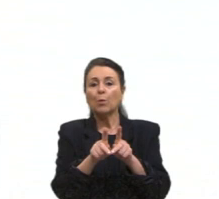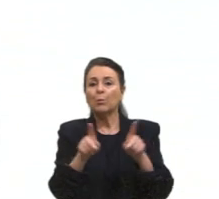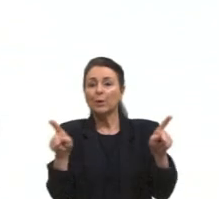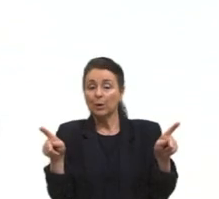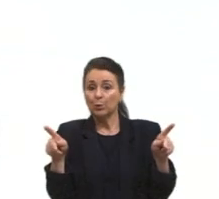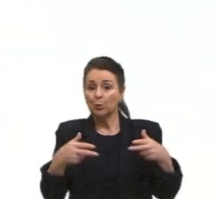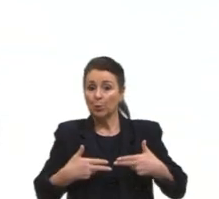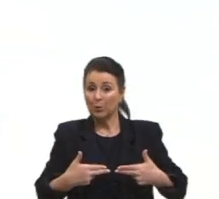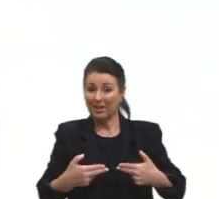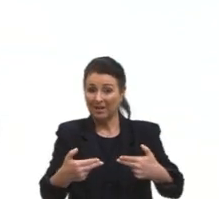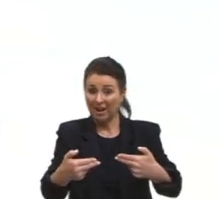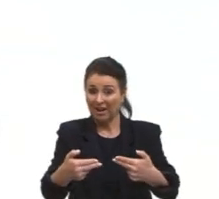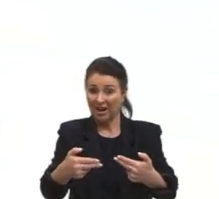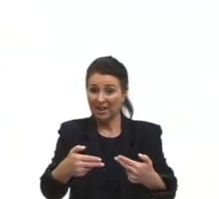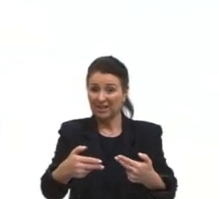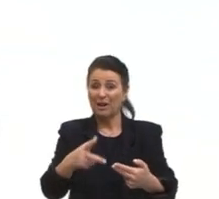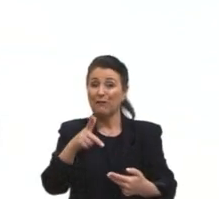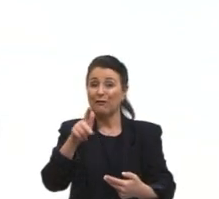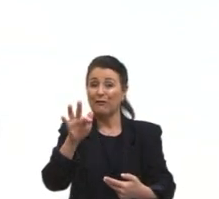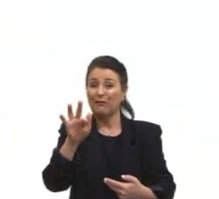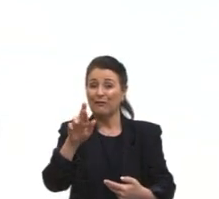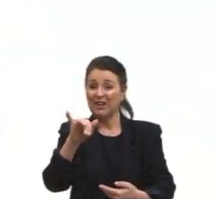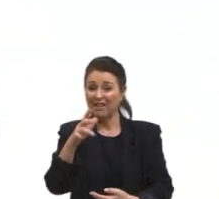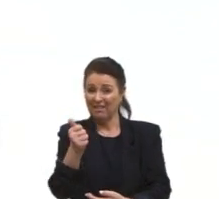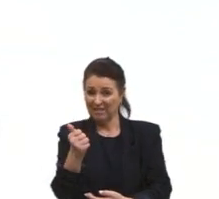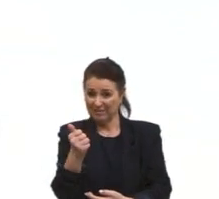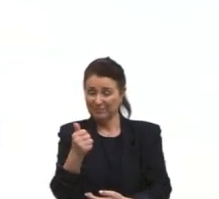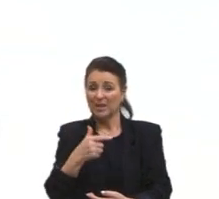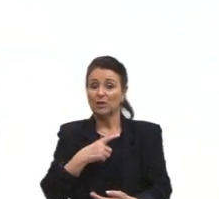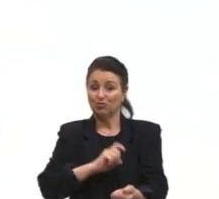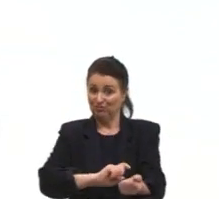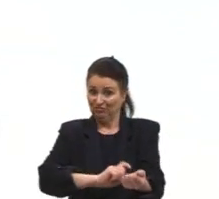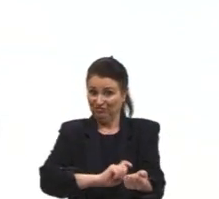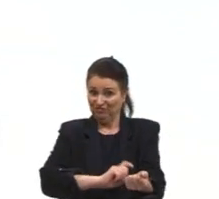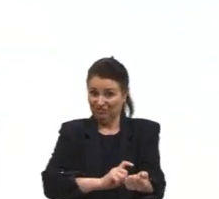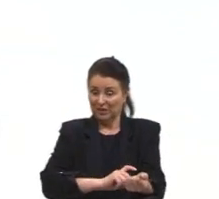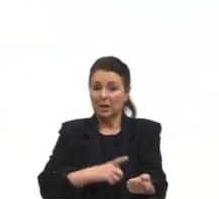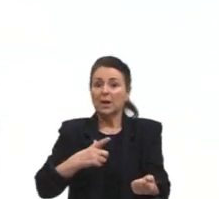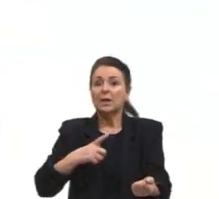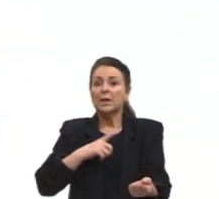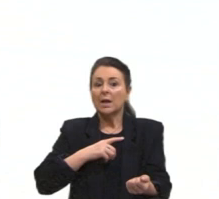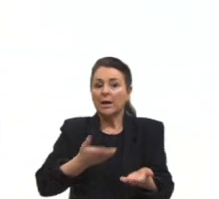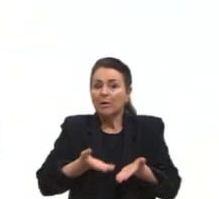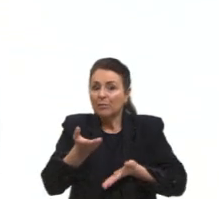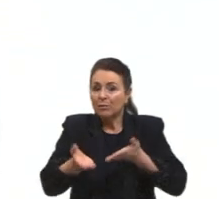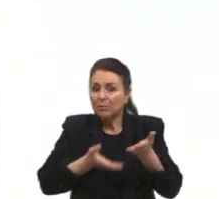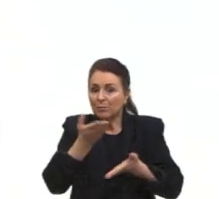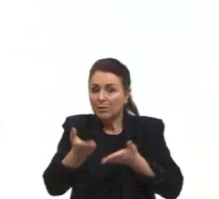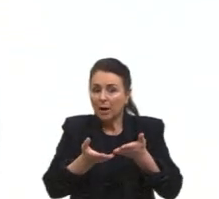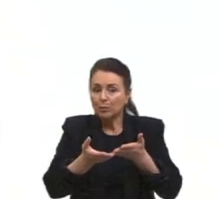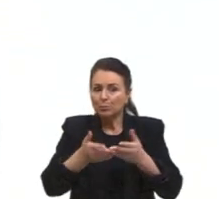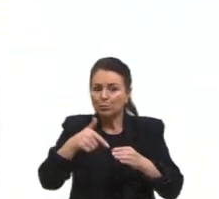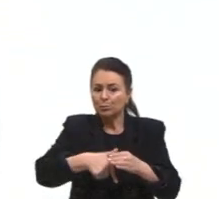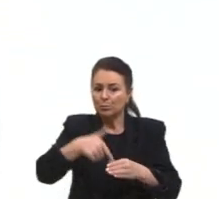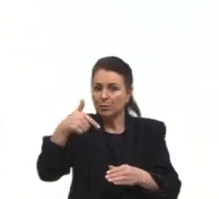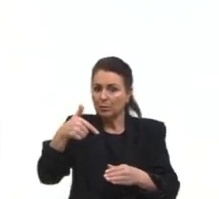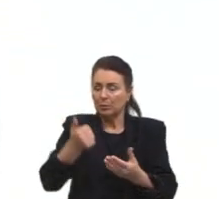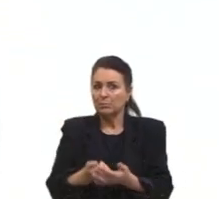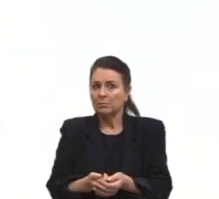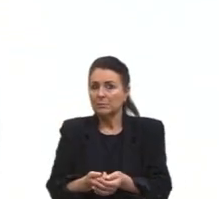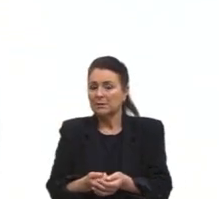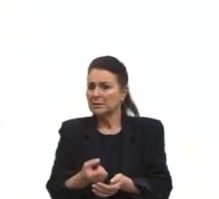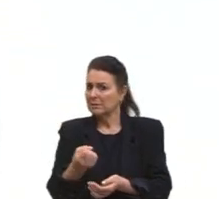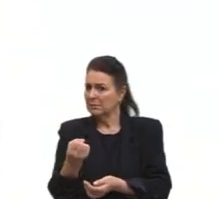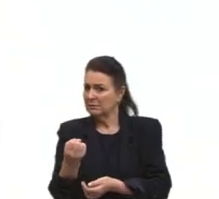né e o movimento de crescimento ele era fomentado né pela energia do petróleo se eu não vou ter dinheiro para